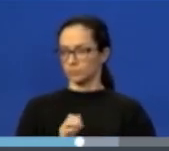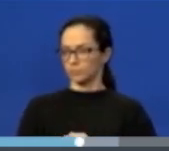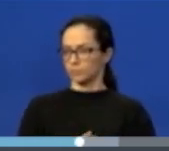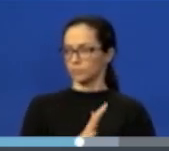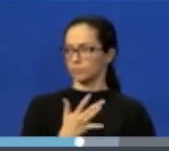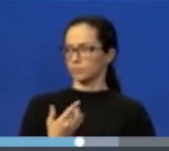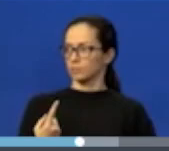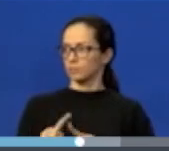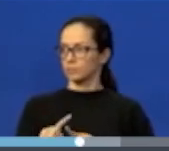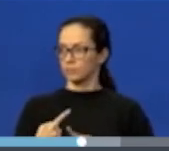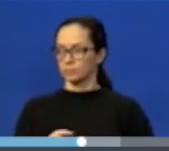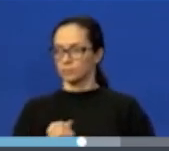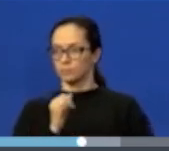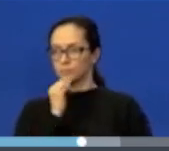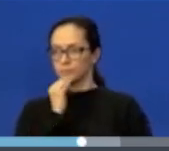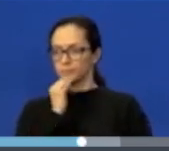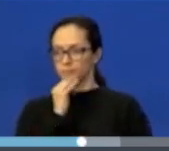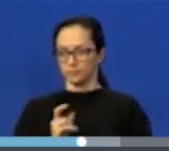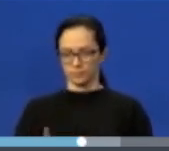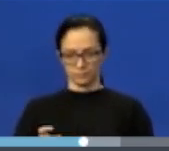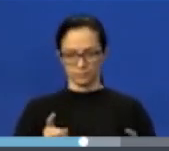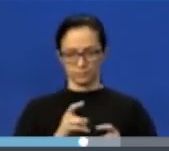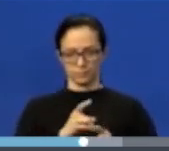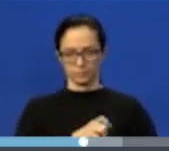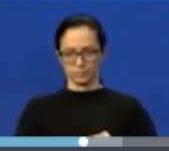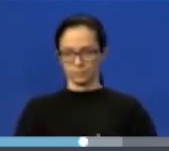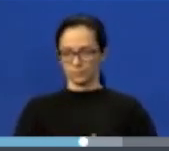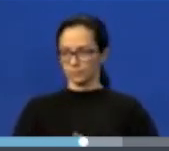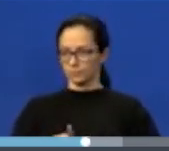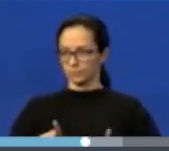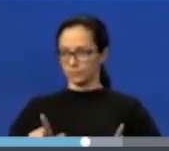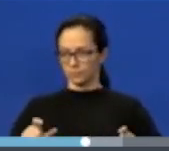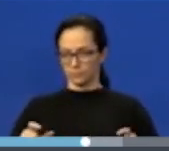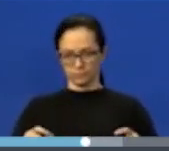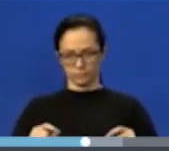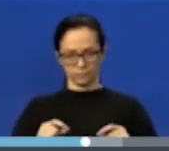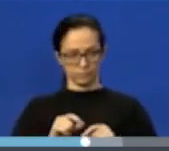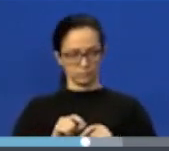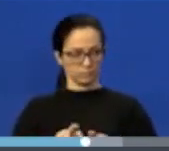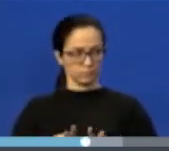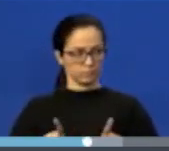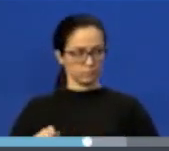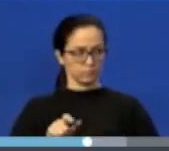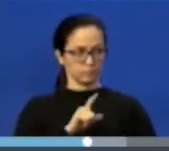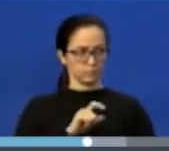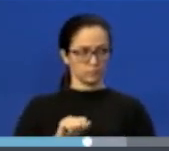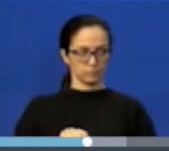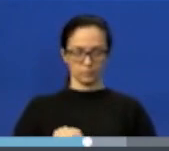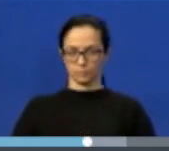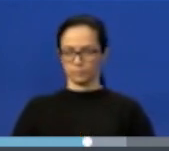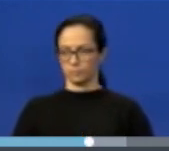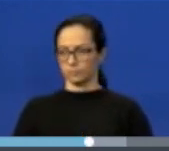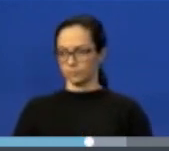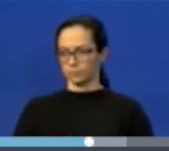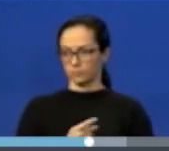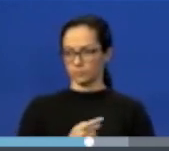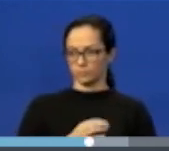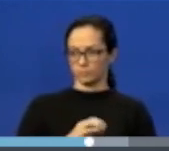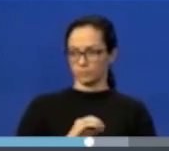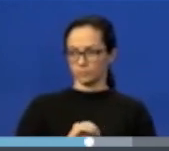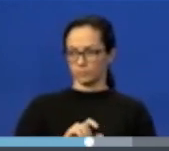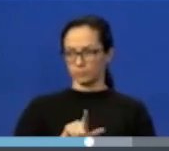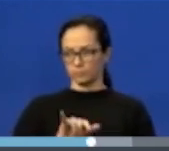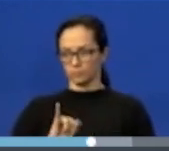exemplo, por várias bactérias diferentes, que seria a polimicrobiana,